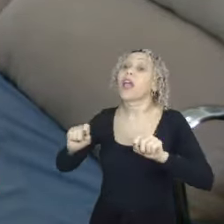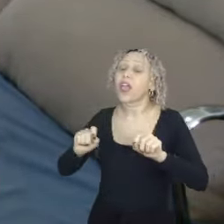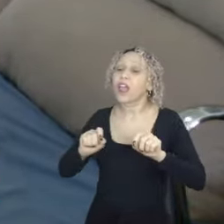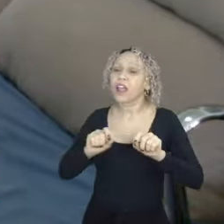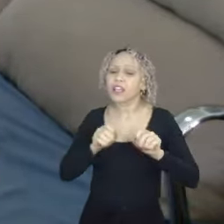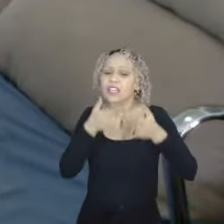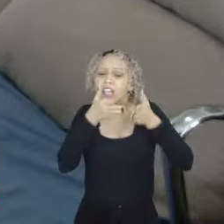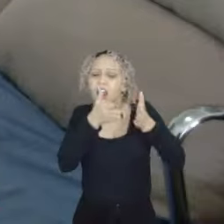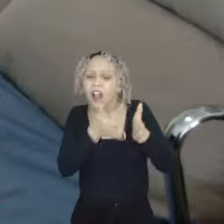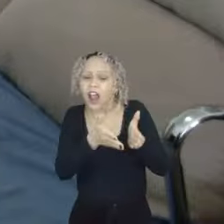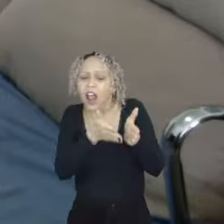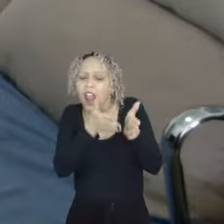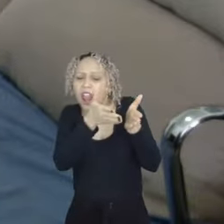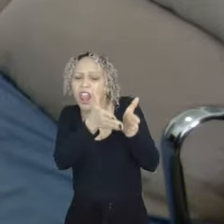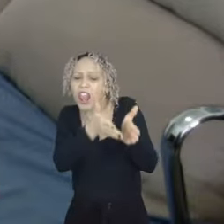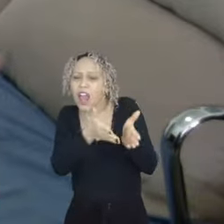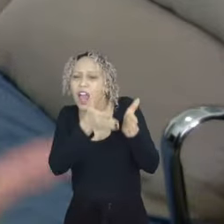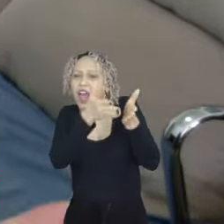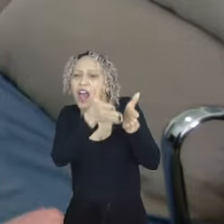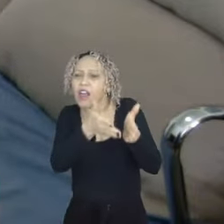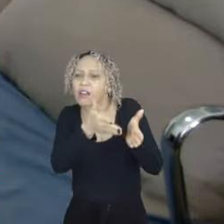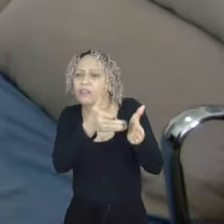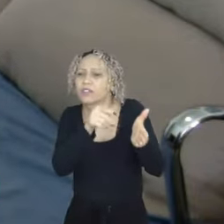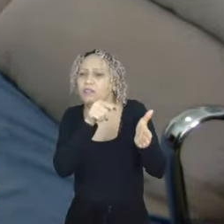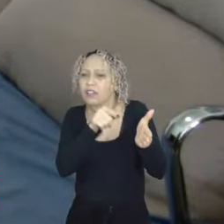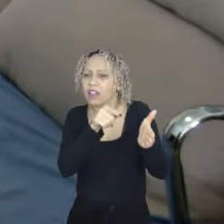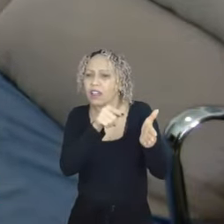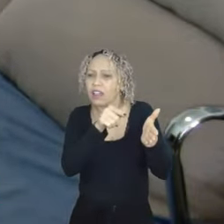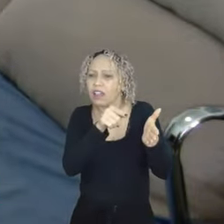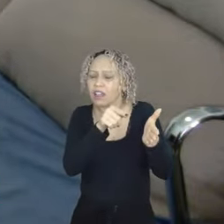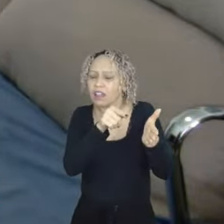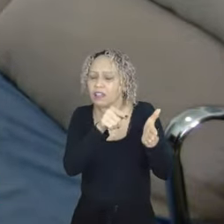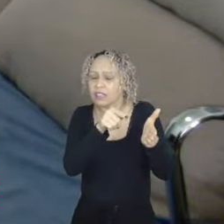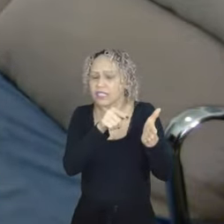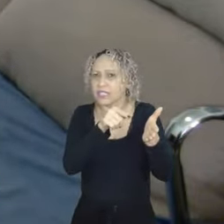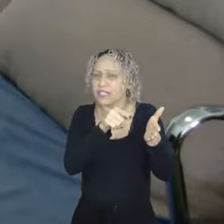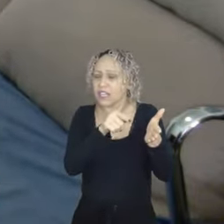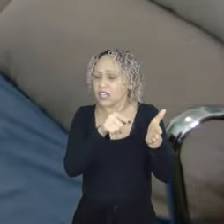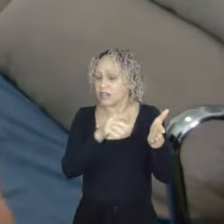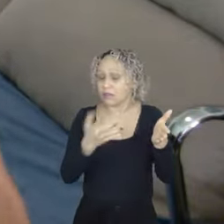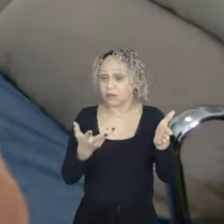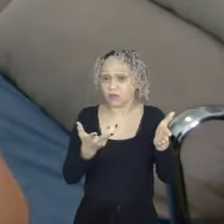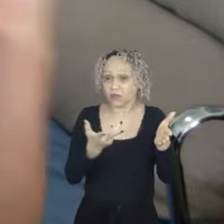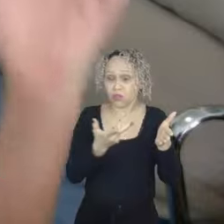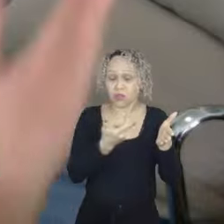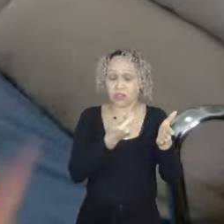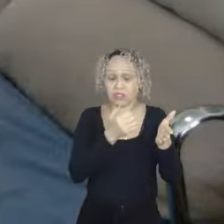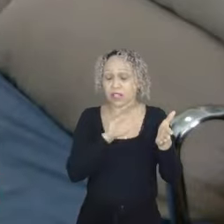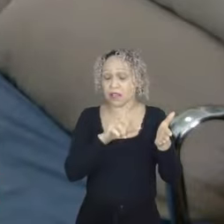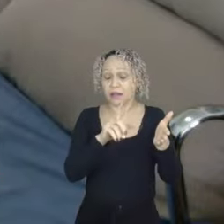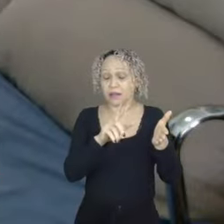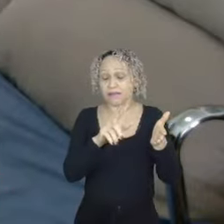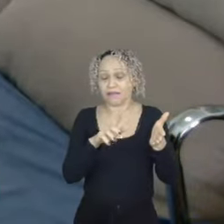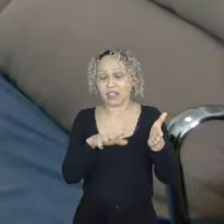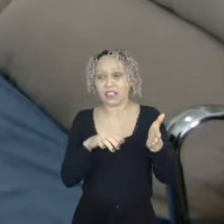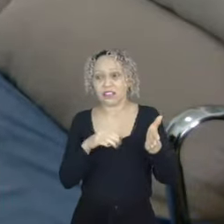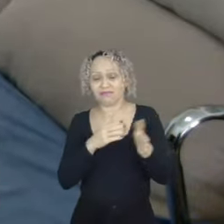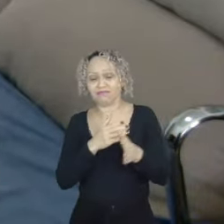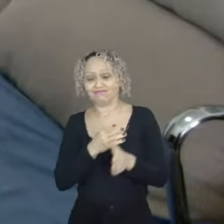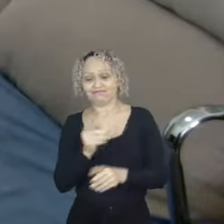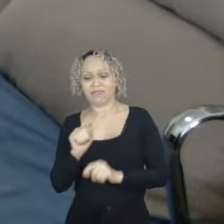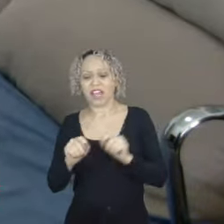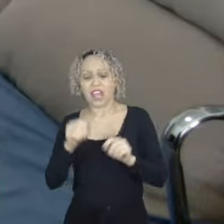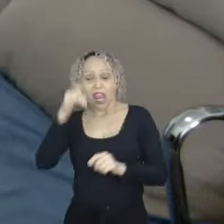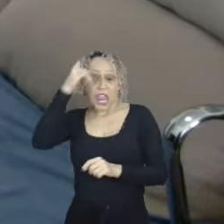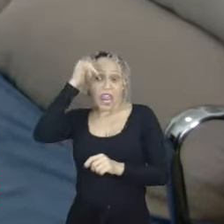essa propulsão, mas não vai levar nenhum tipo de arma nuclear, né? Antes que o bolsonarismo comece a inventar a história aí, as fake